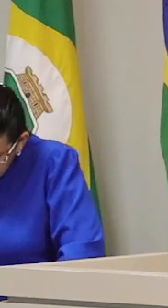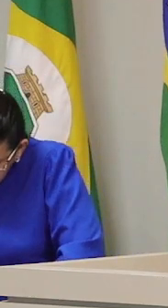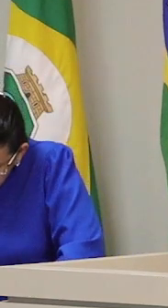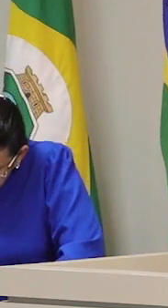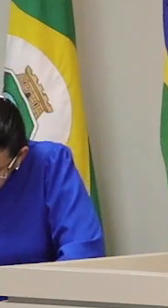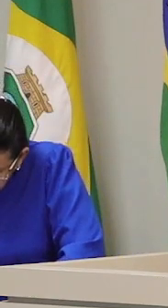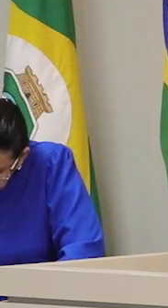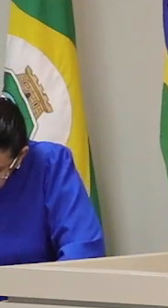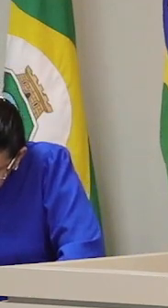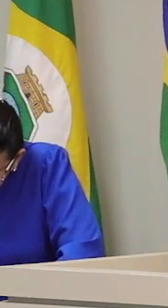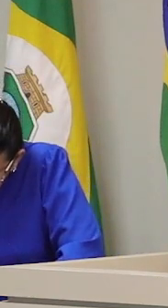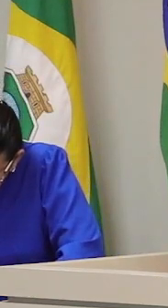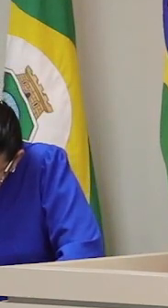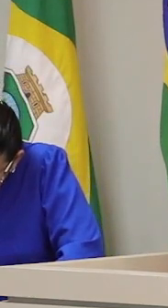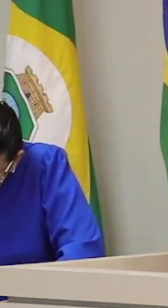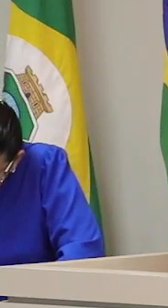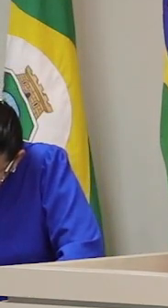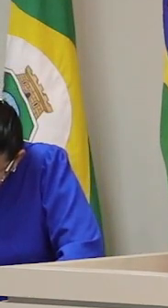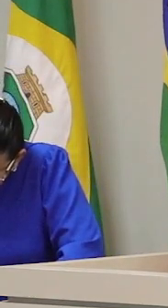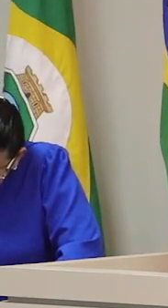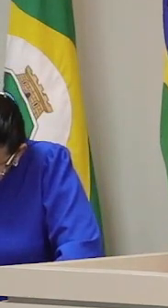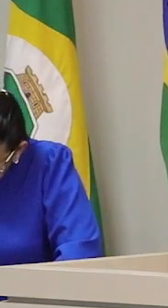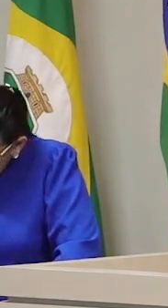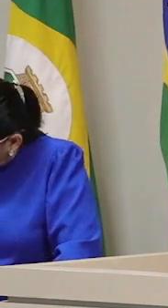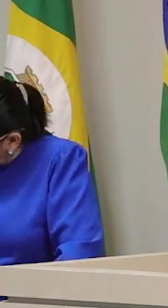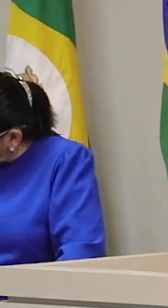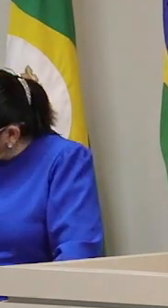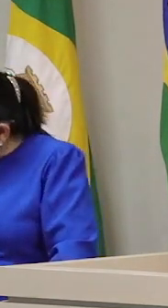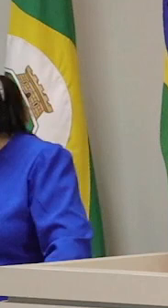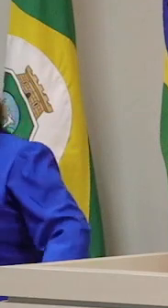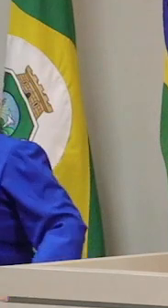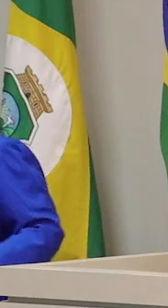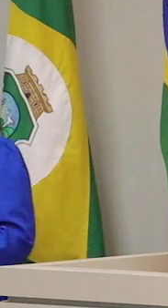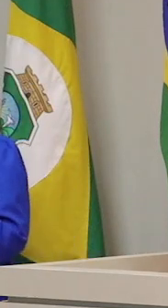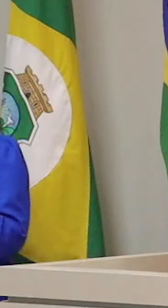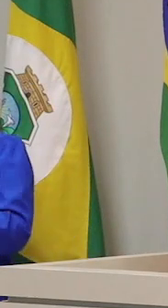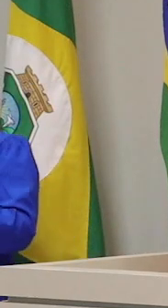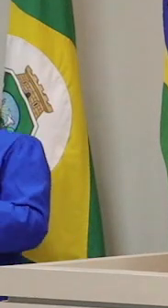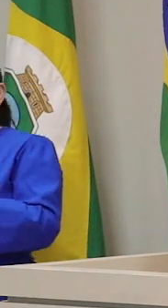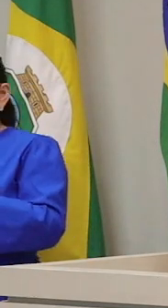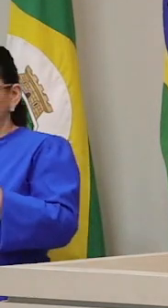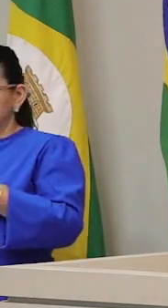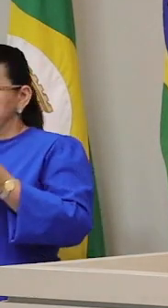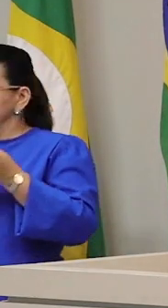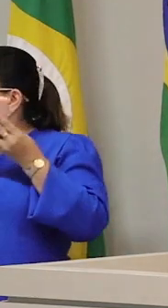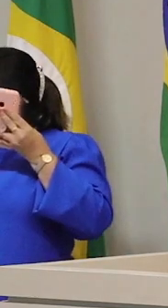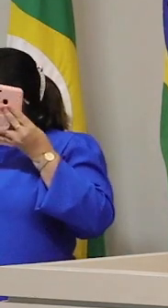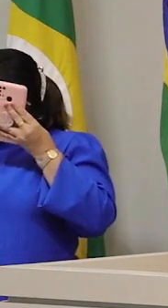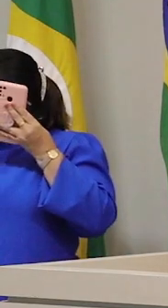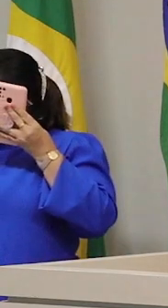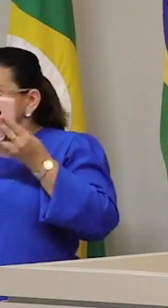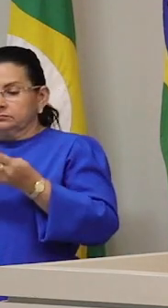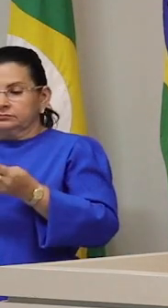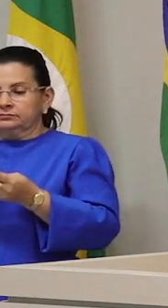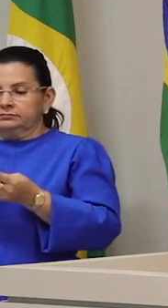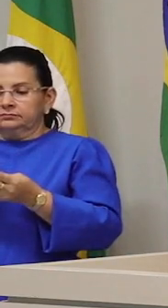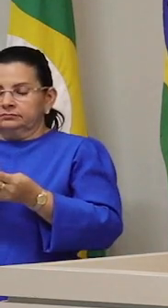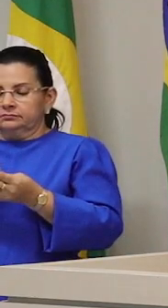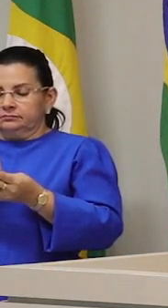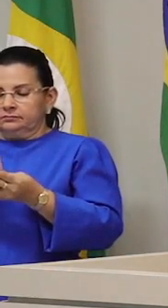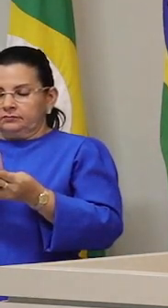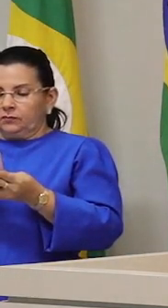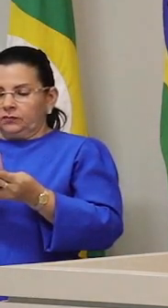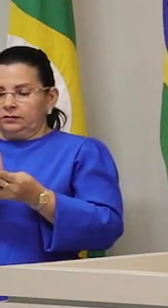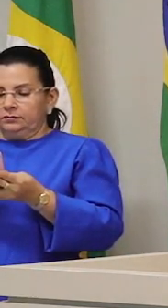com esse período de chuvas né Eu até pediria que se fosse só para ir com as máquinas só para espalhar o material e não